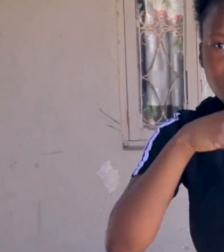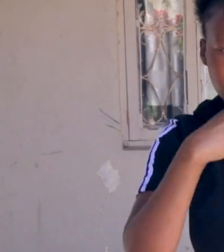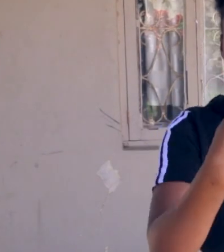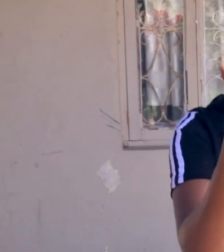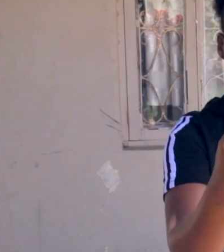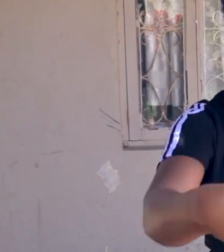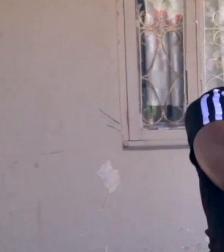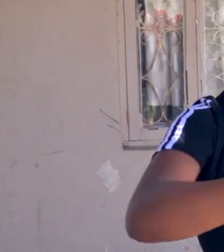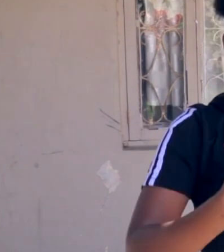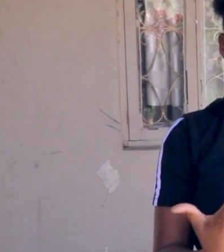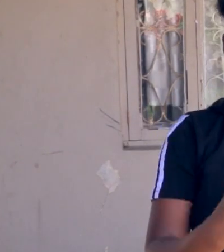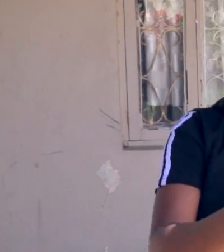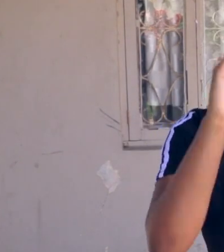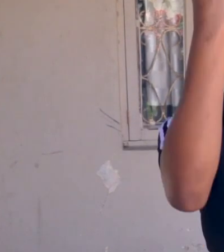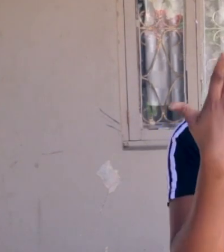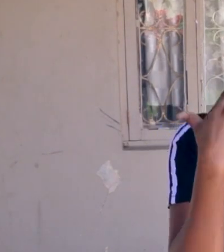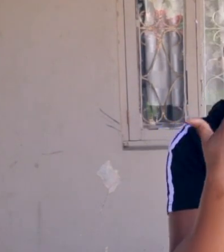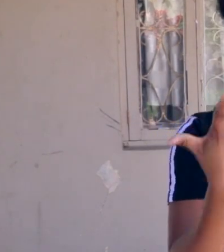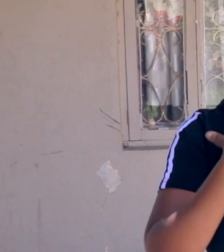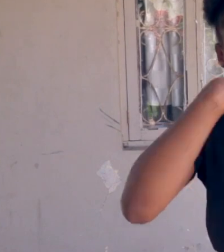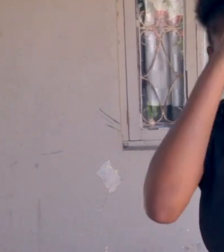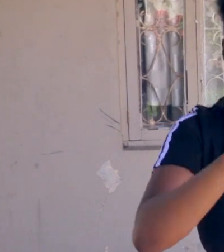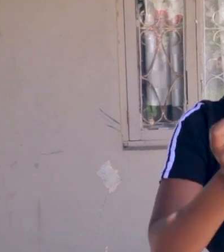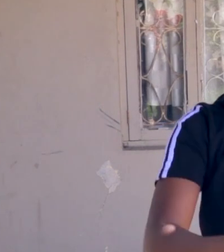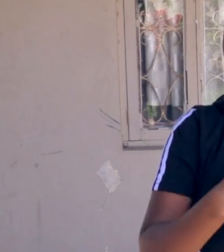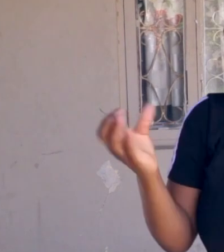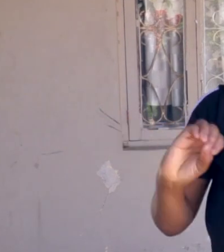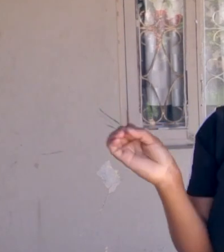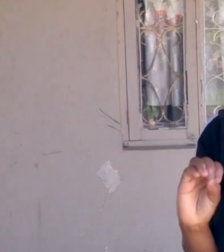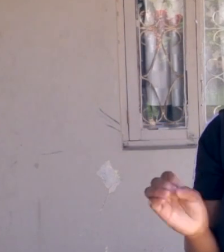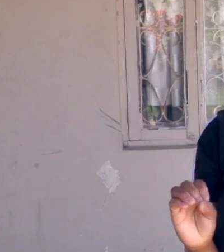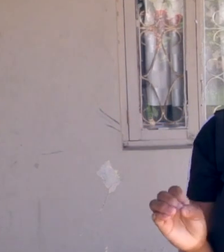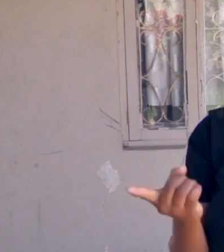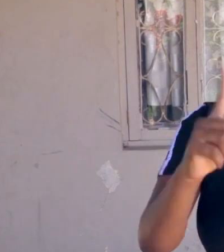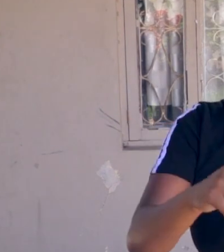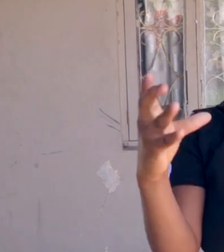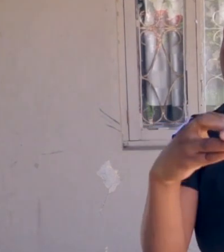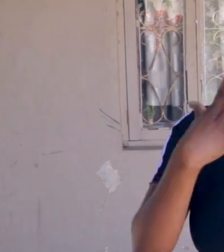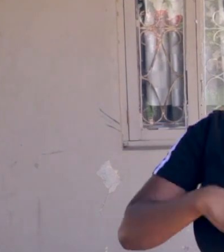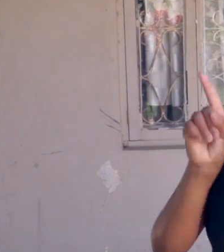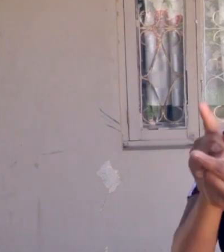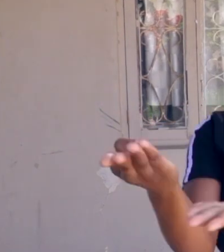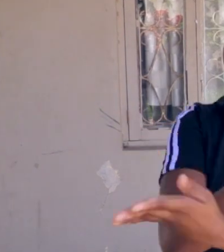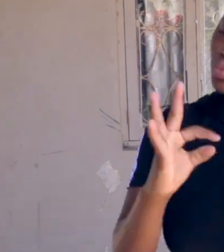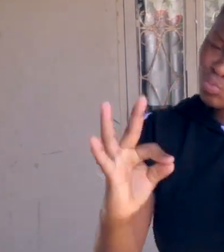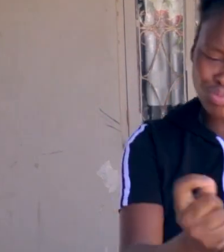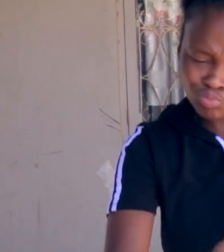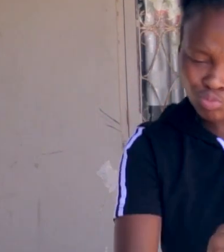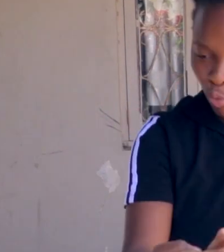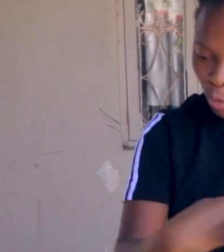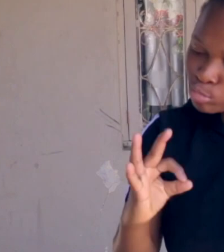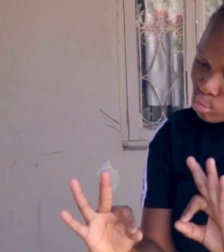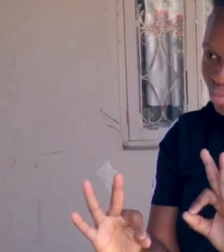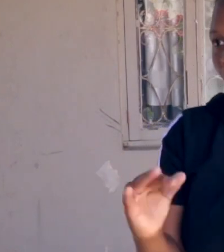coisa ao mesmo tempo, juntam as provas, não entendo, não consigo resolver os testes, só consigo